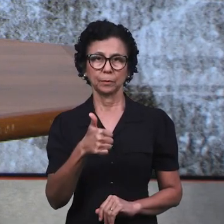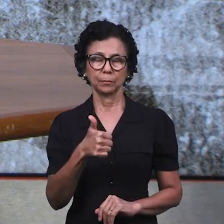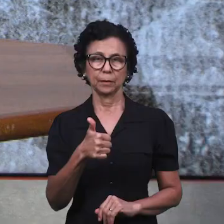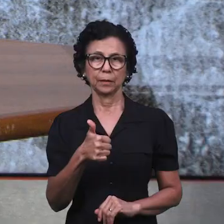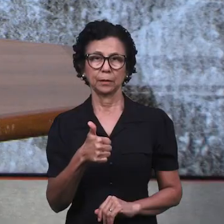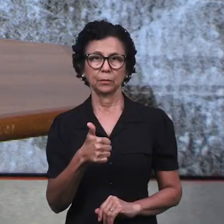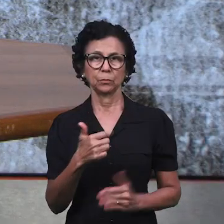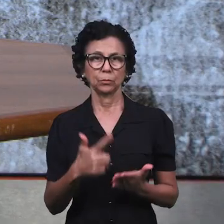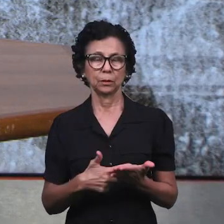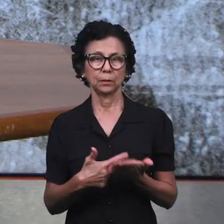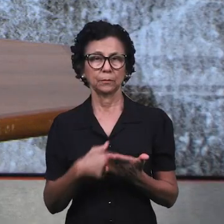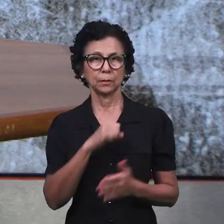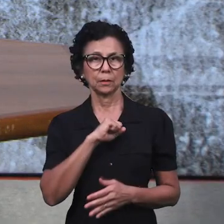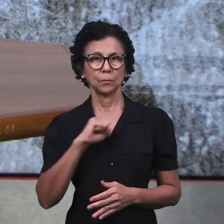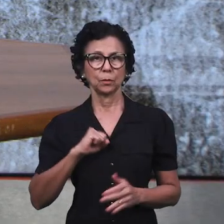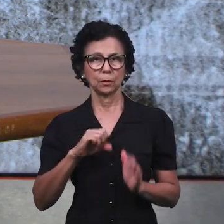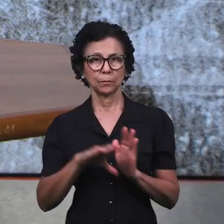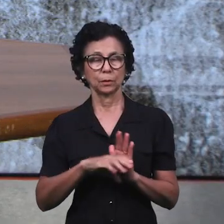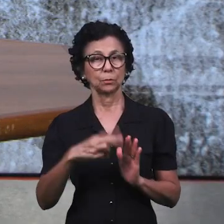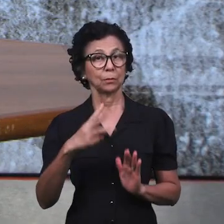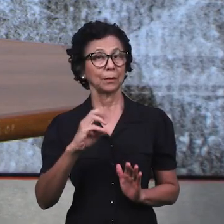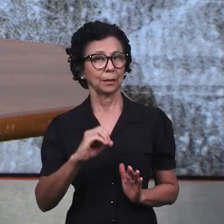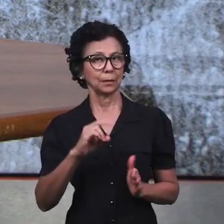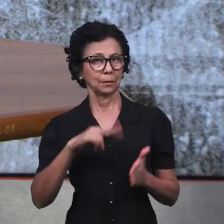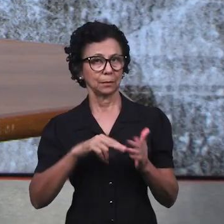30. Vamos ler juntos?